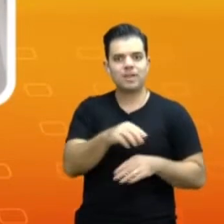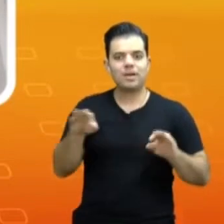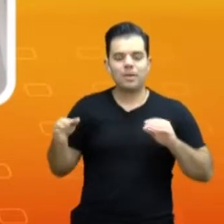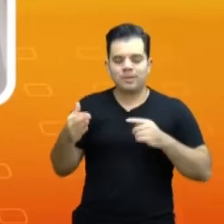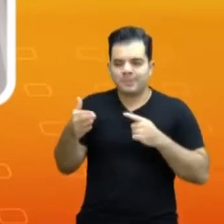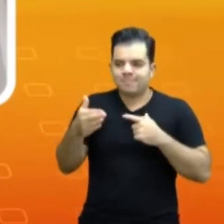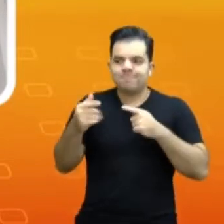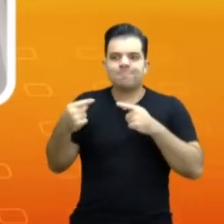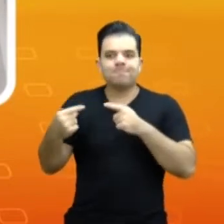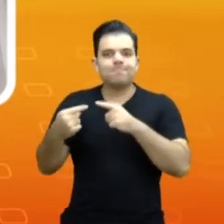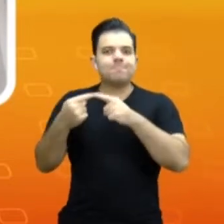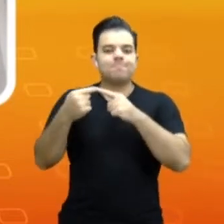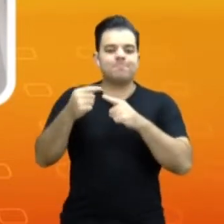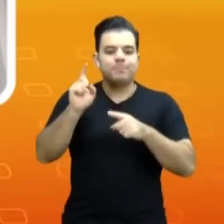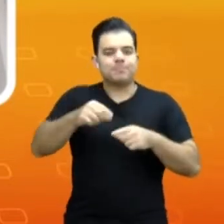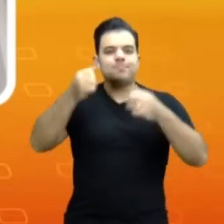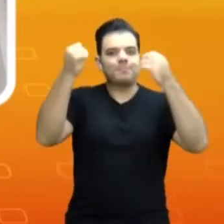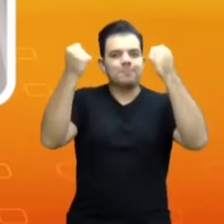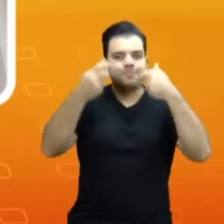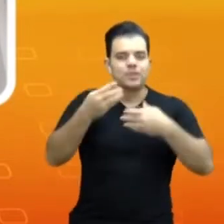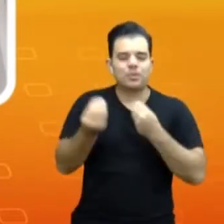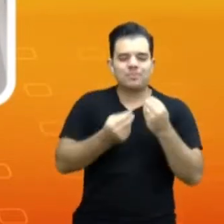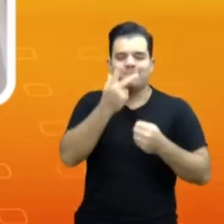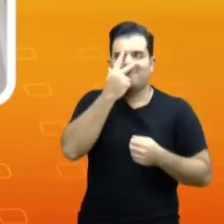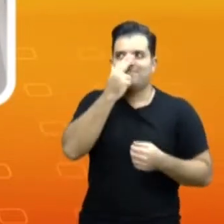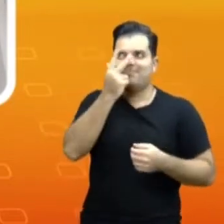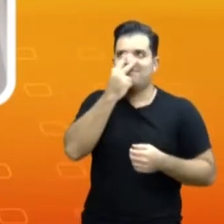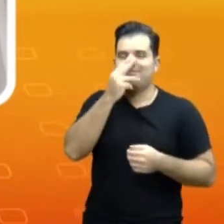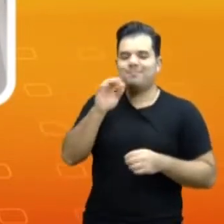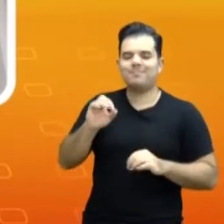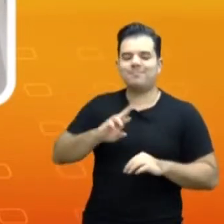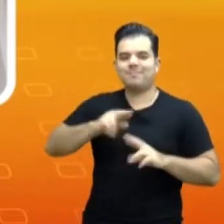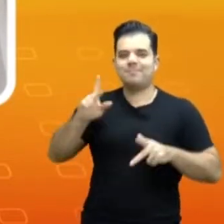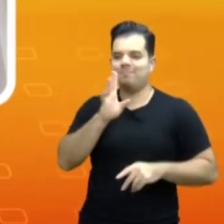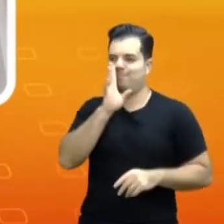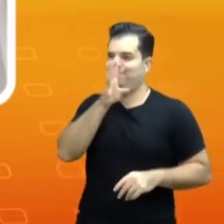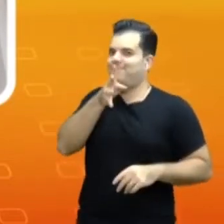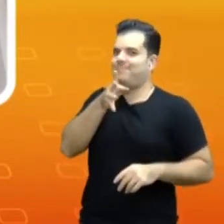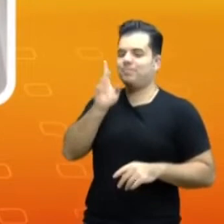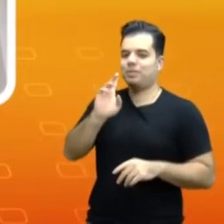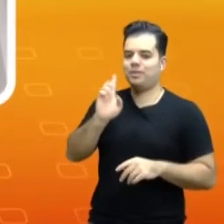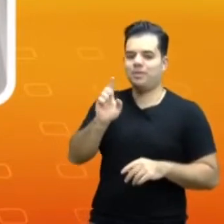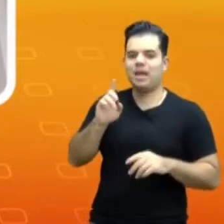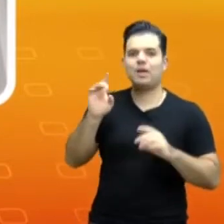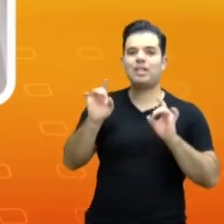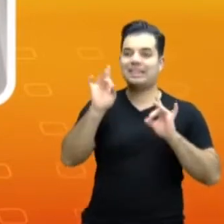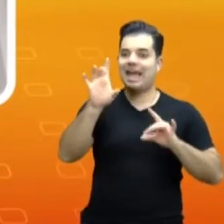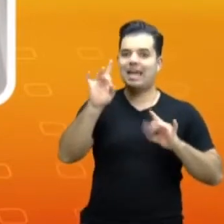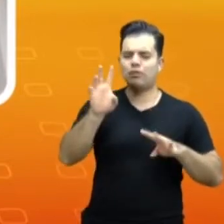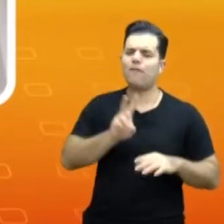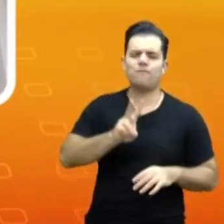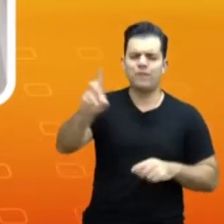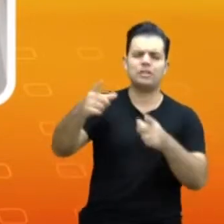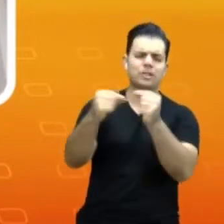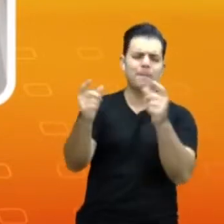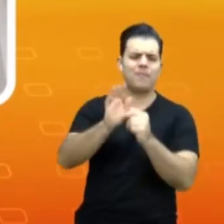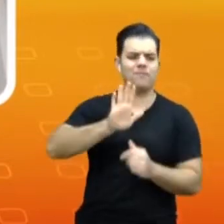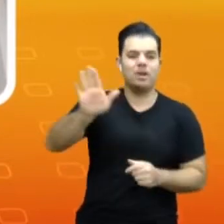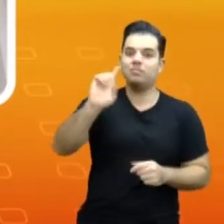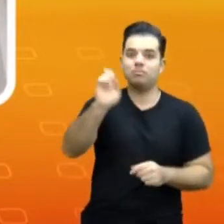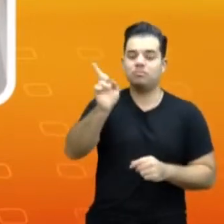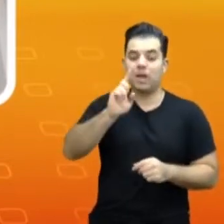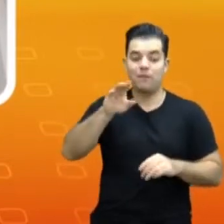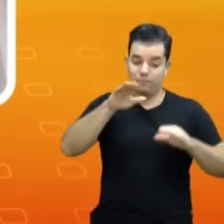ponto de aí, realmente é uma ousadia nesse processo, foi não mandar ninguém técnico para lá, ter